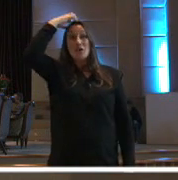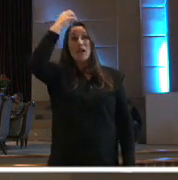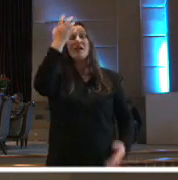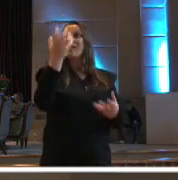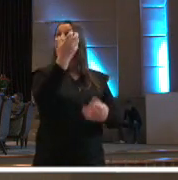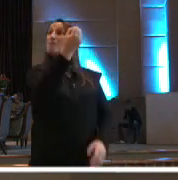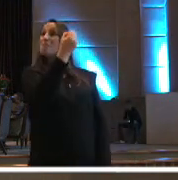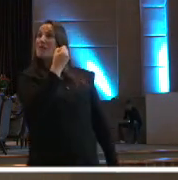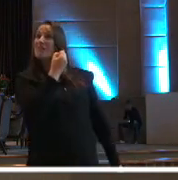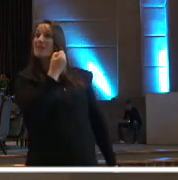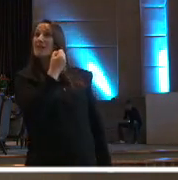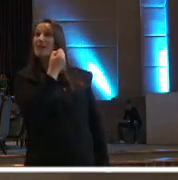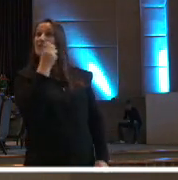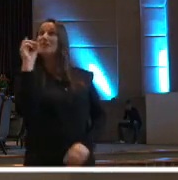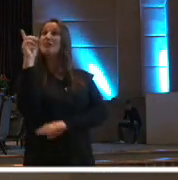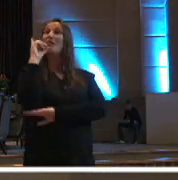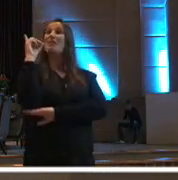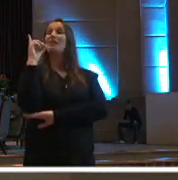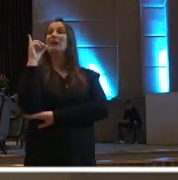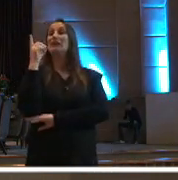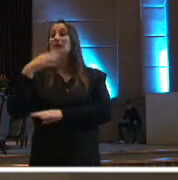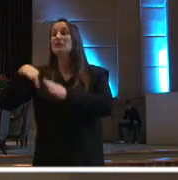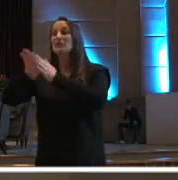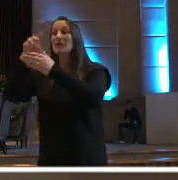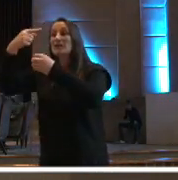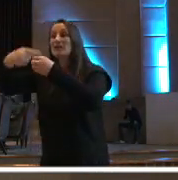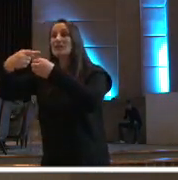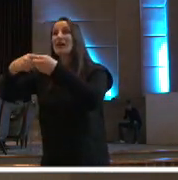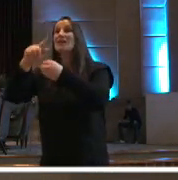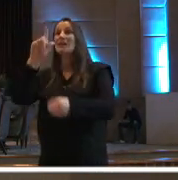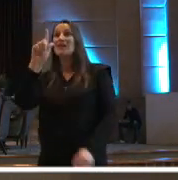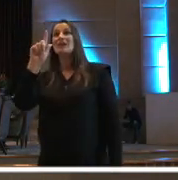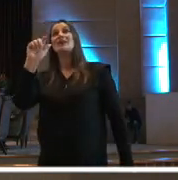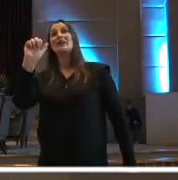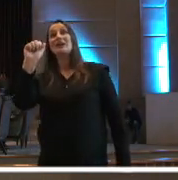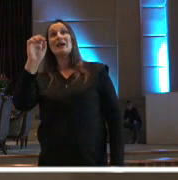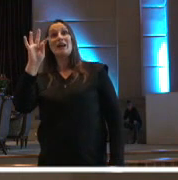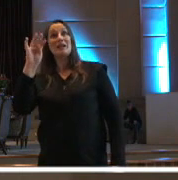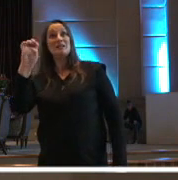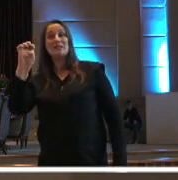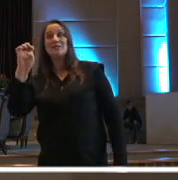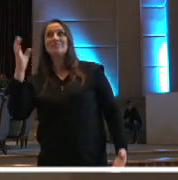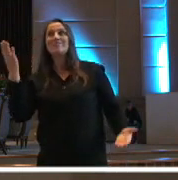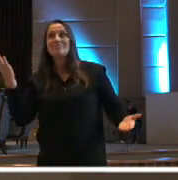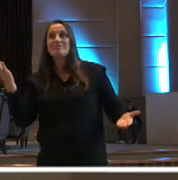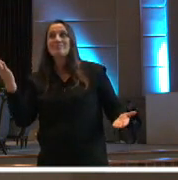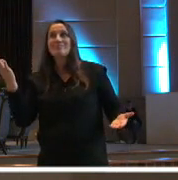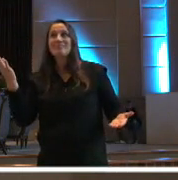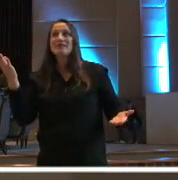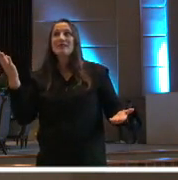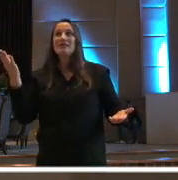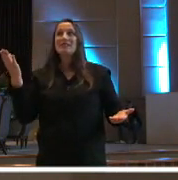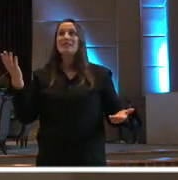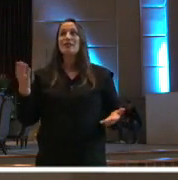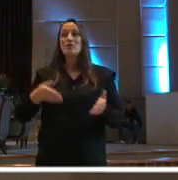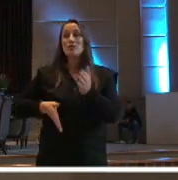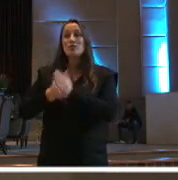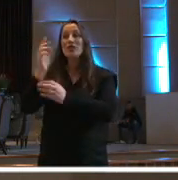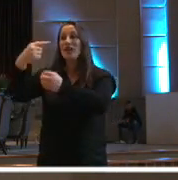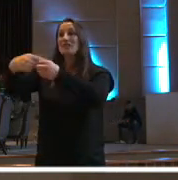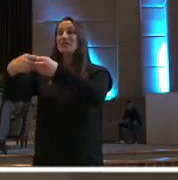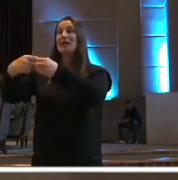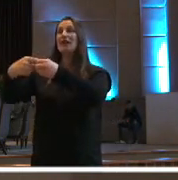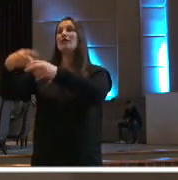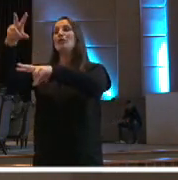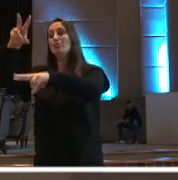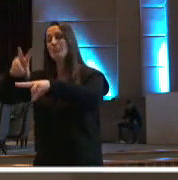fuga chego à cidade de Gate. Imagino que eu vou ficar lá escondido e passar desapercebido.